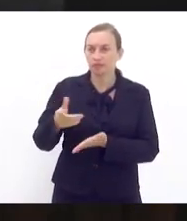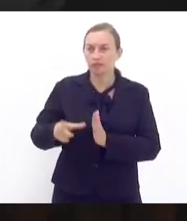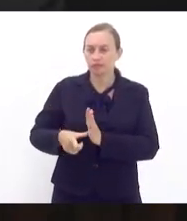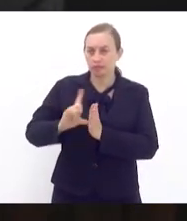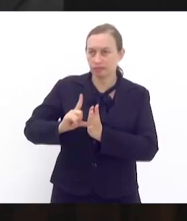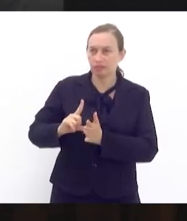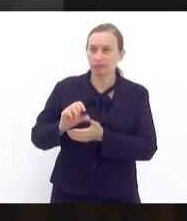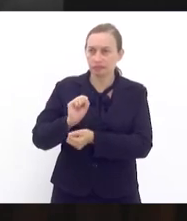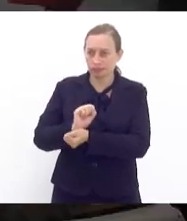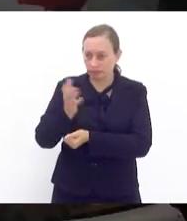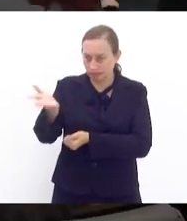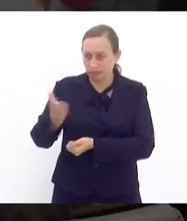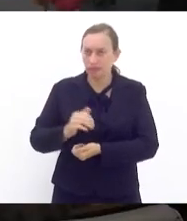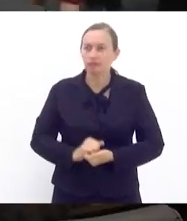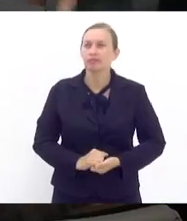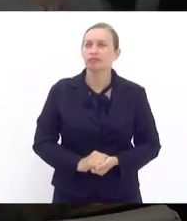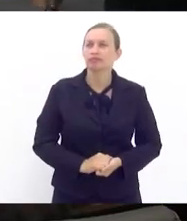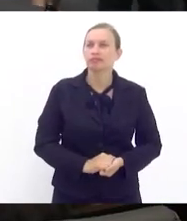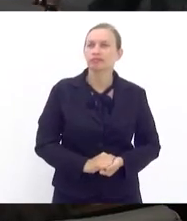favor.